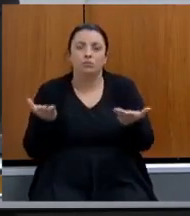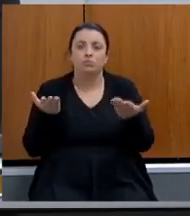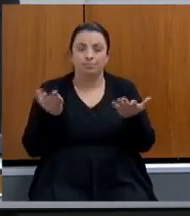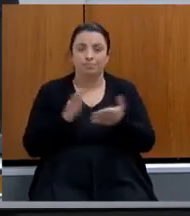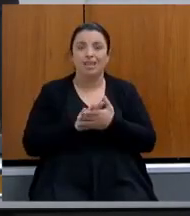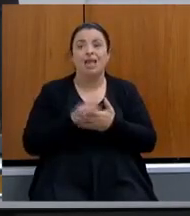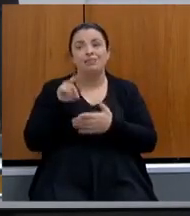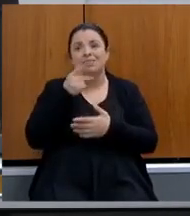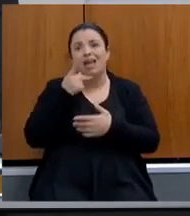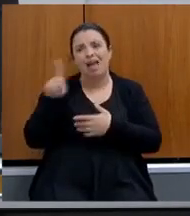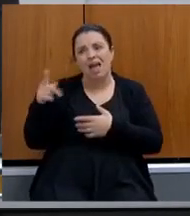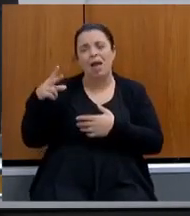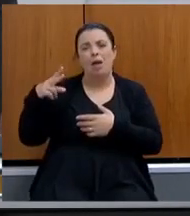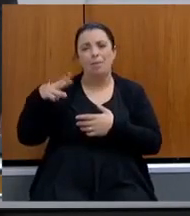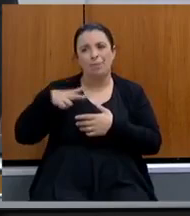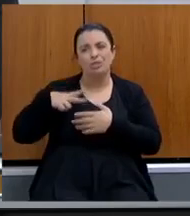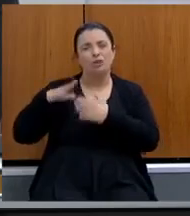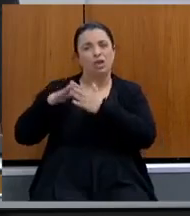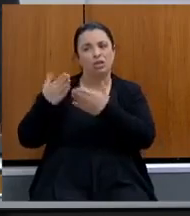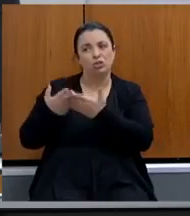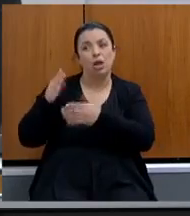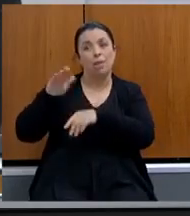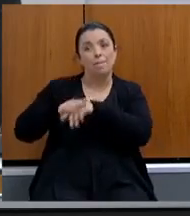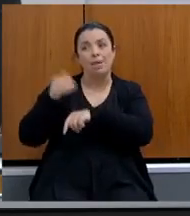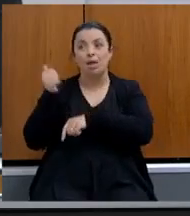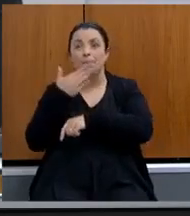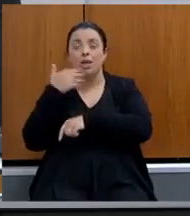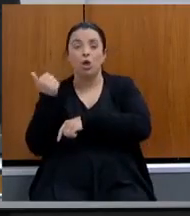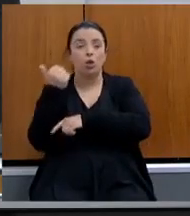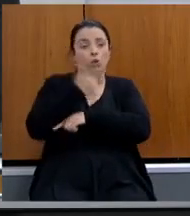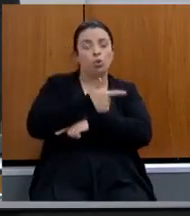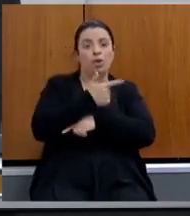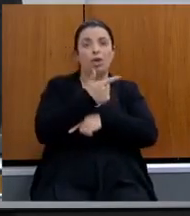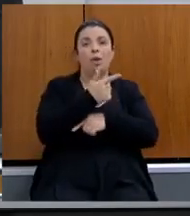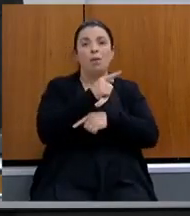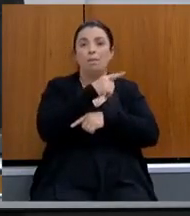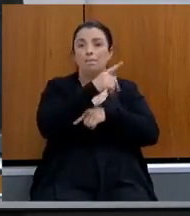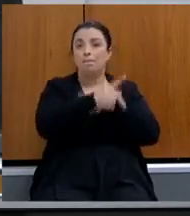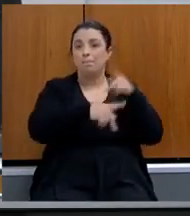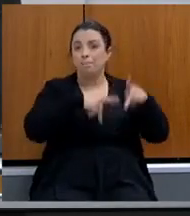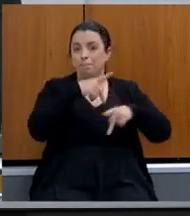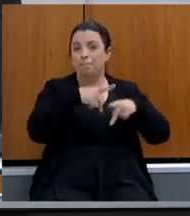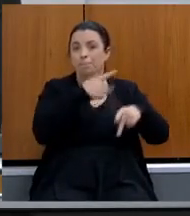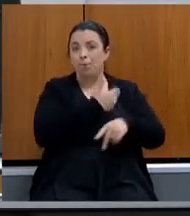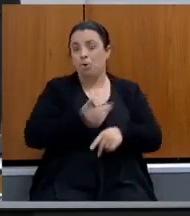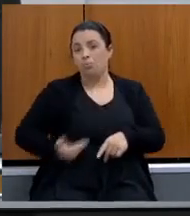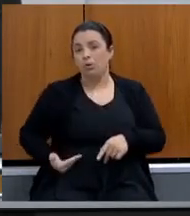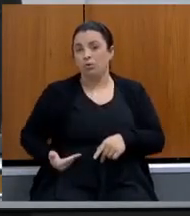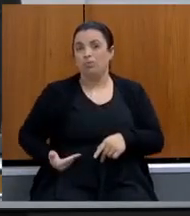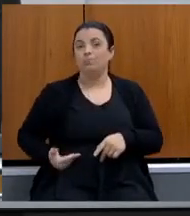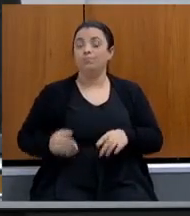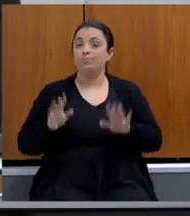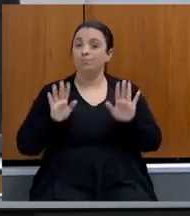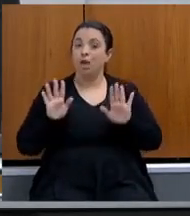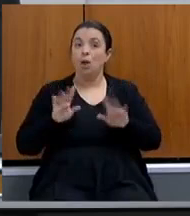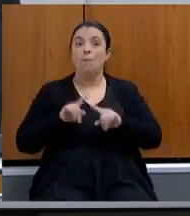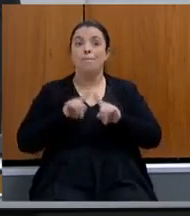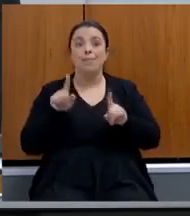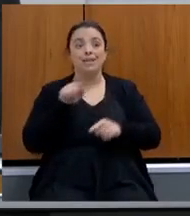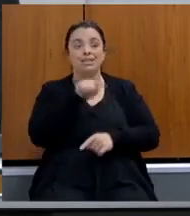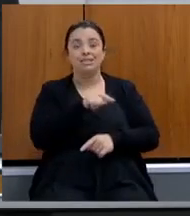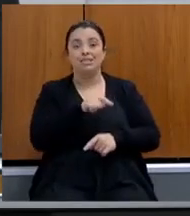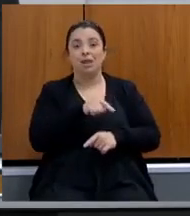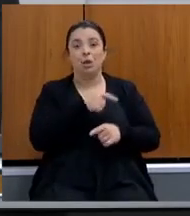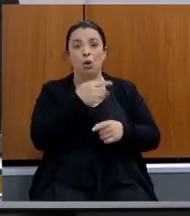a só que privada melhor que público não não é questão de comparar público e privado mas o público é ruim a gente senta e chora se o